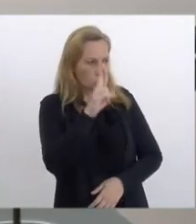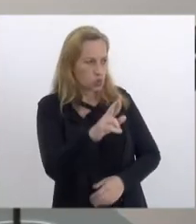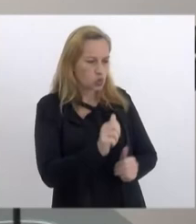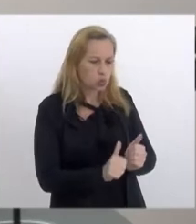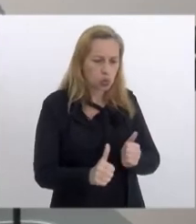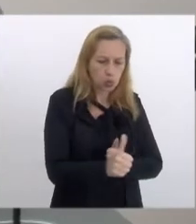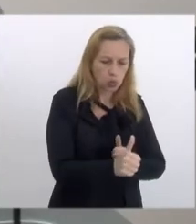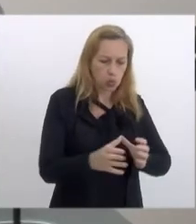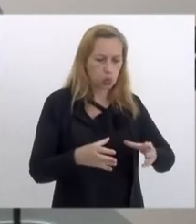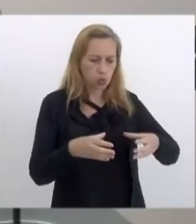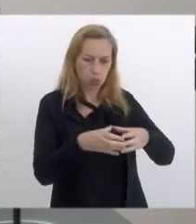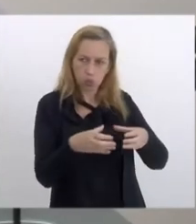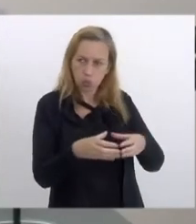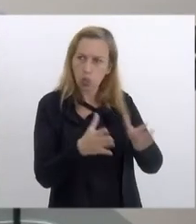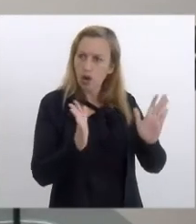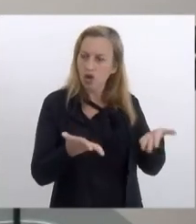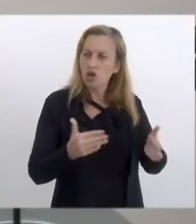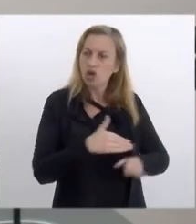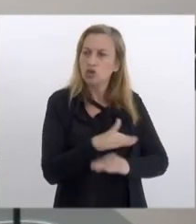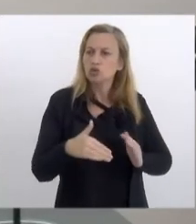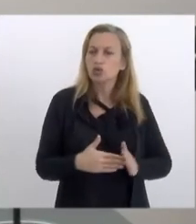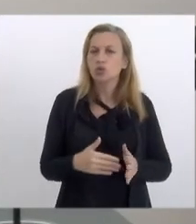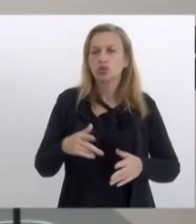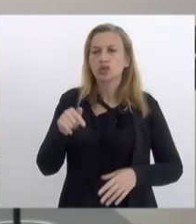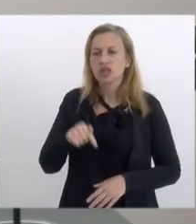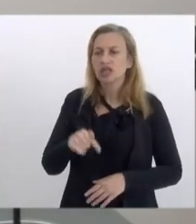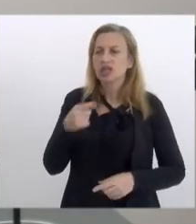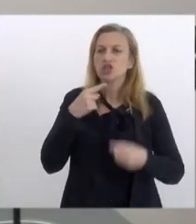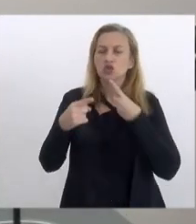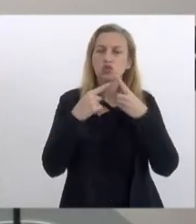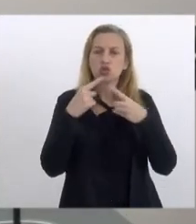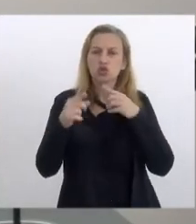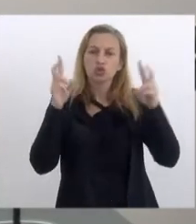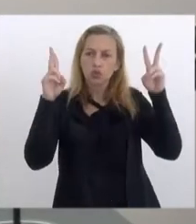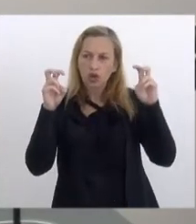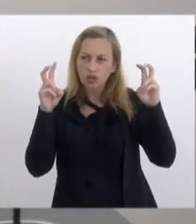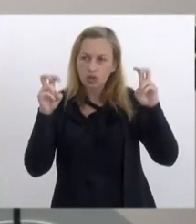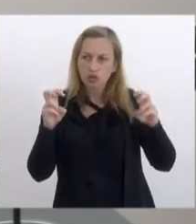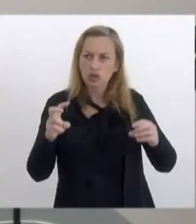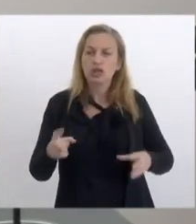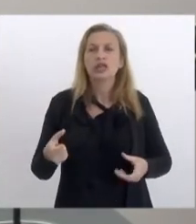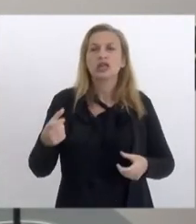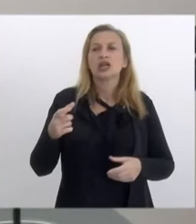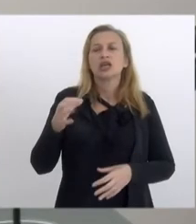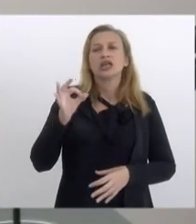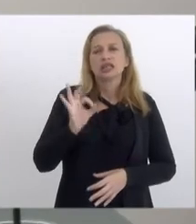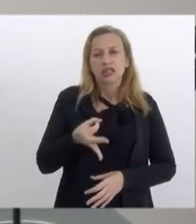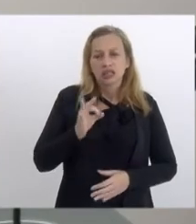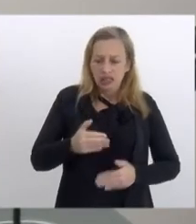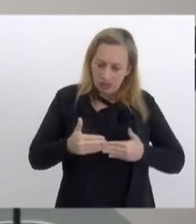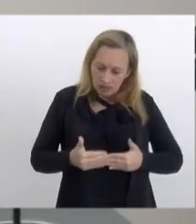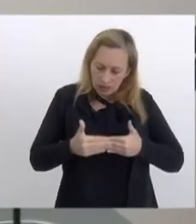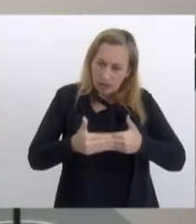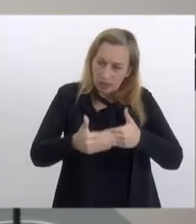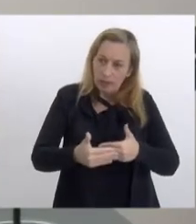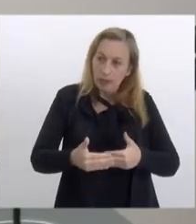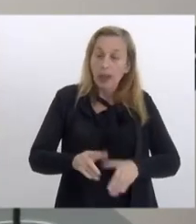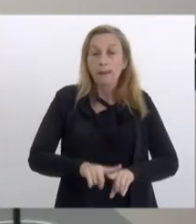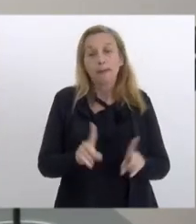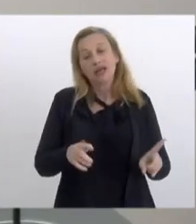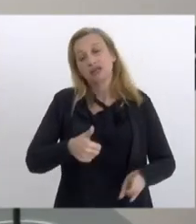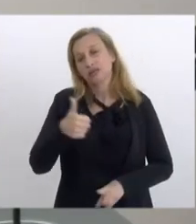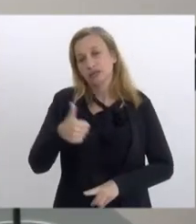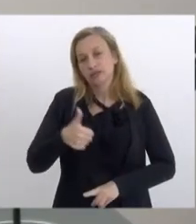da comissão, agora todos aqui se debruçando aqui, e com certeza vai andar. Mas,